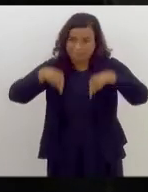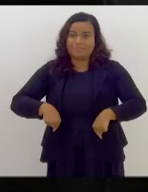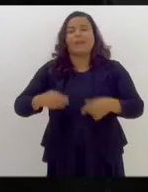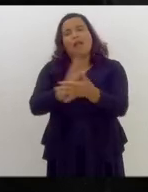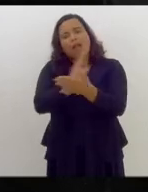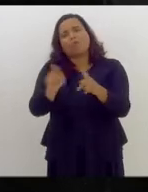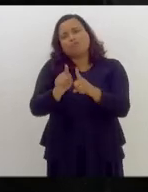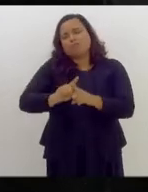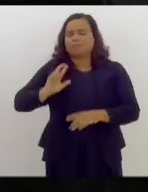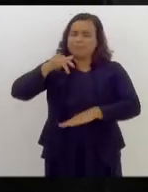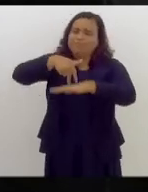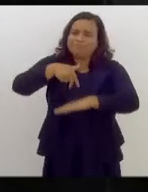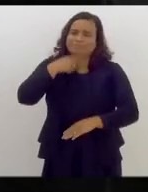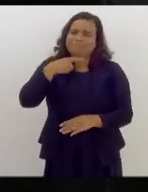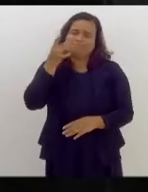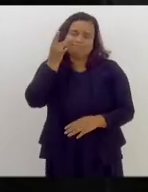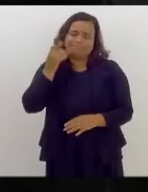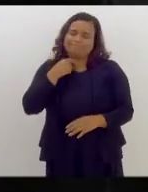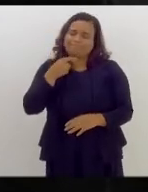puderam ouvir.